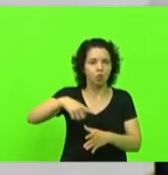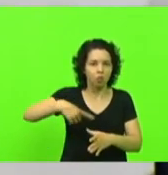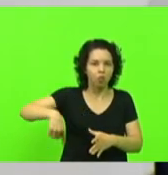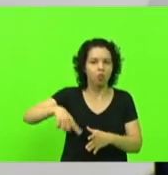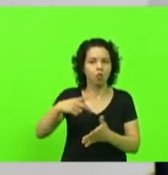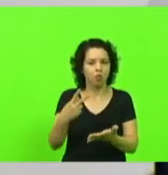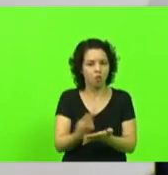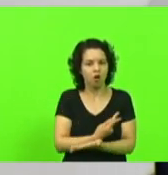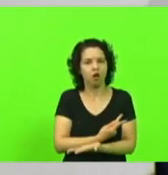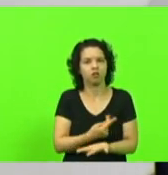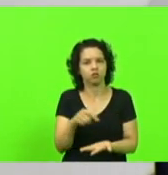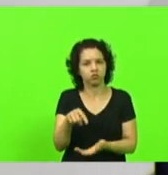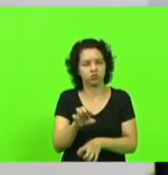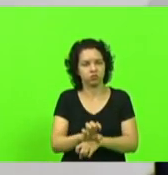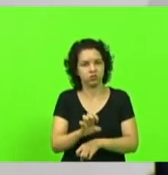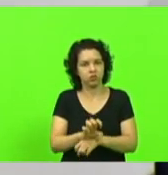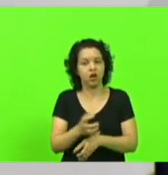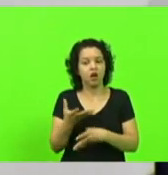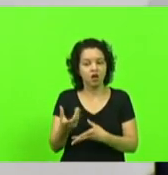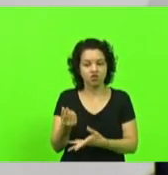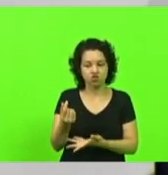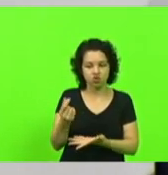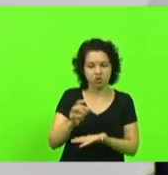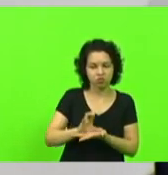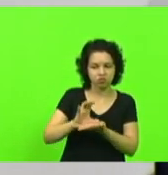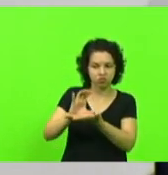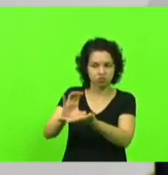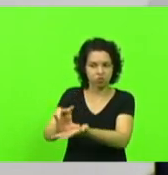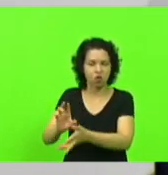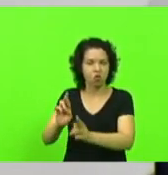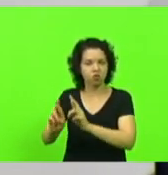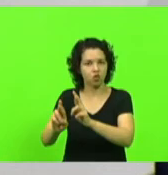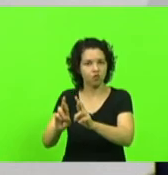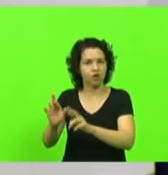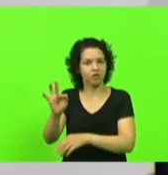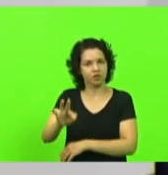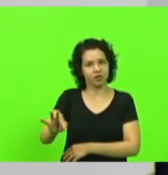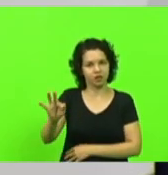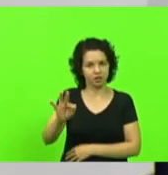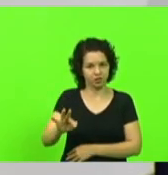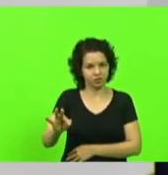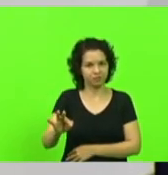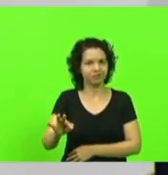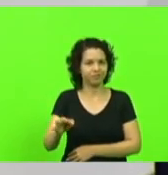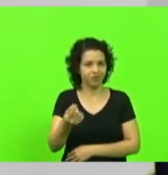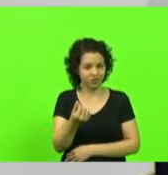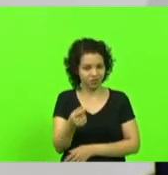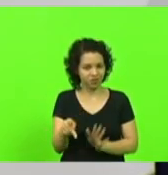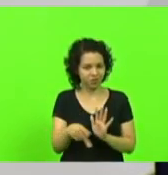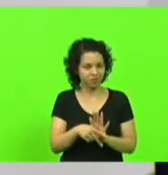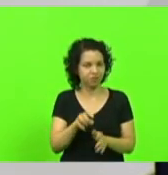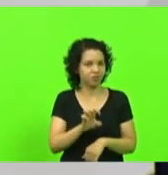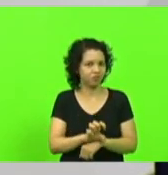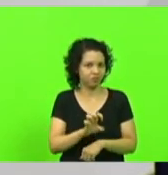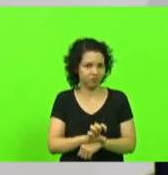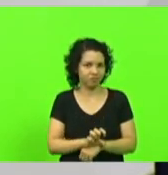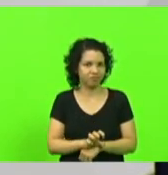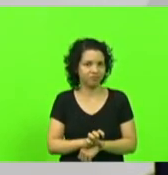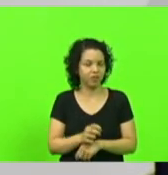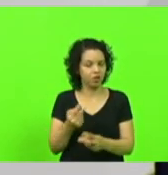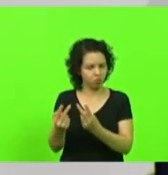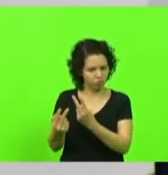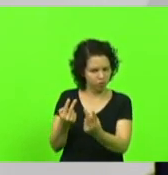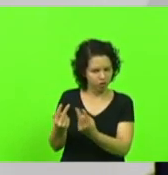vejo que o governo do Estado quer investir dinheiro estadual nas rodovias federais. Sim, Nós precisamos de duplicação nas rodovias